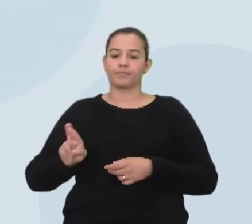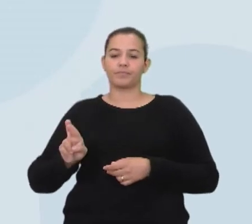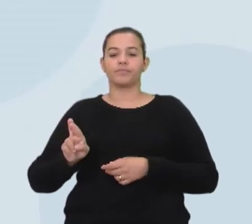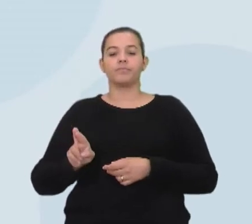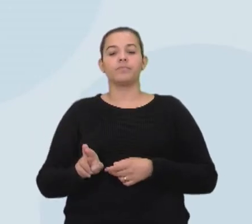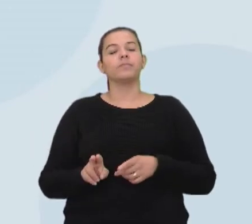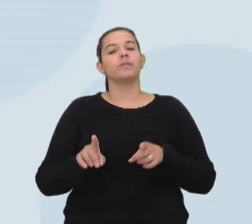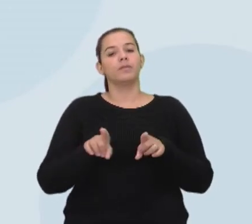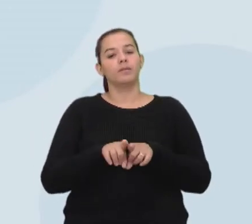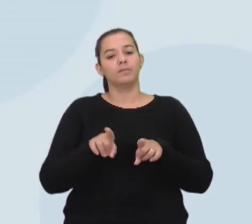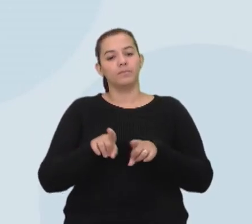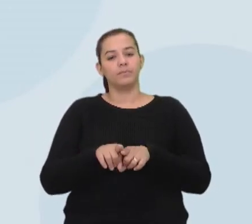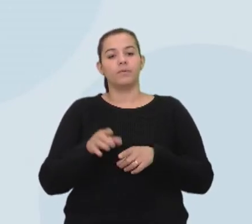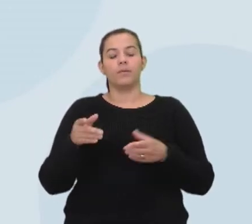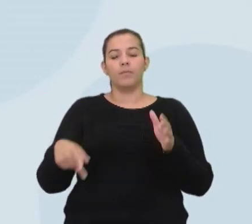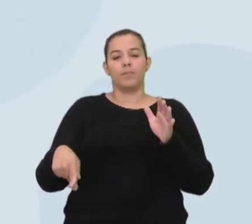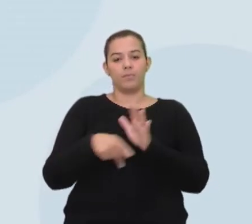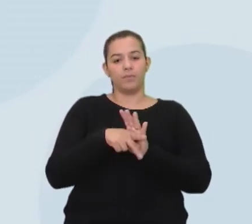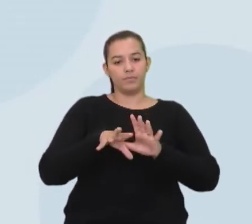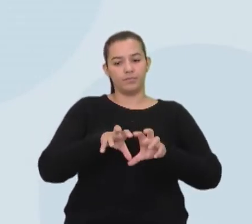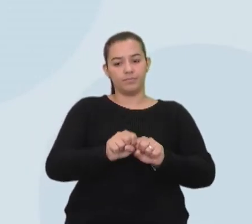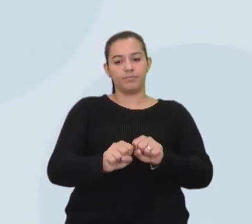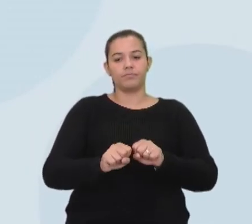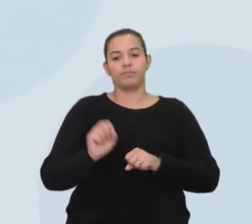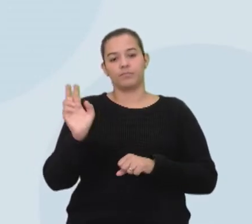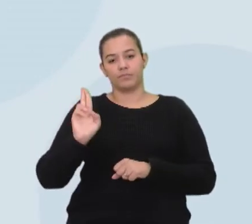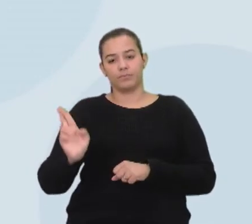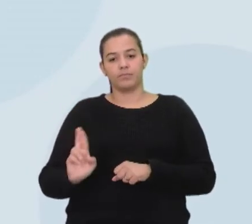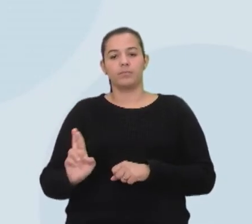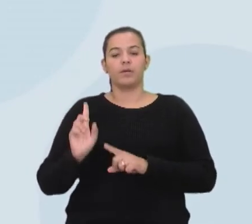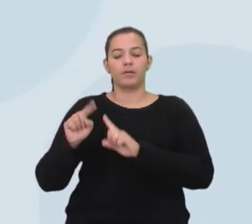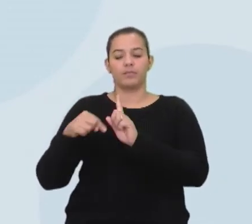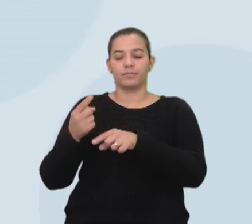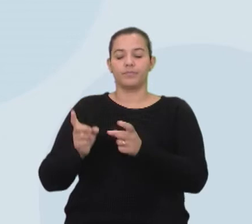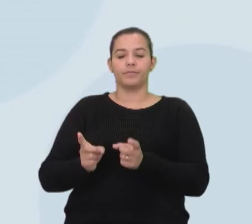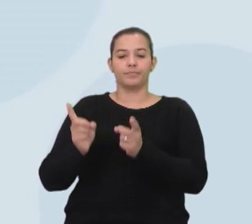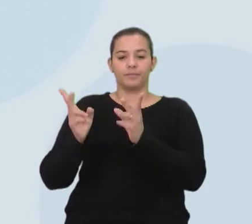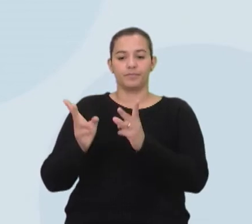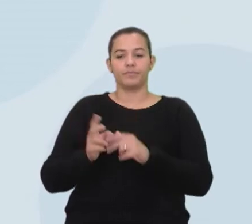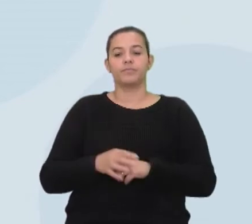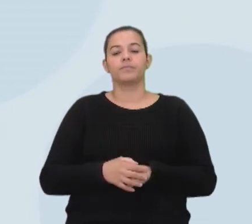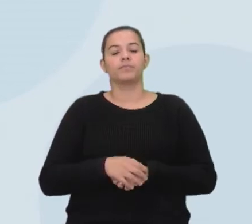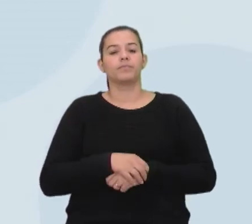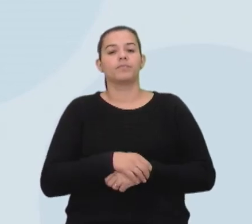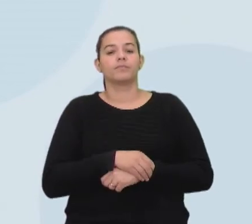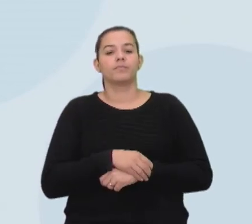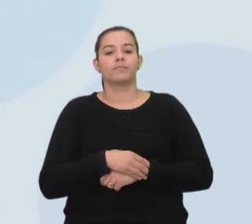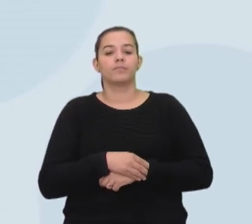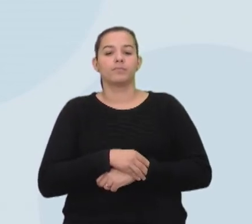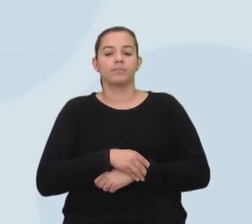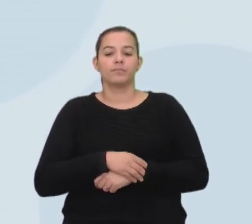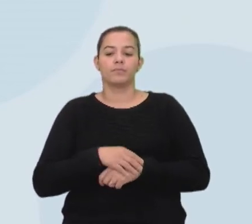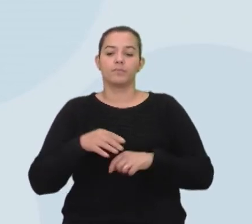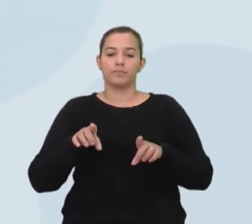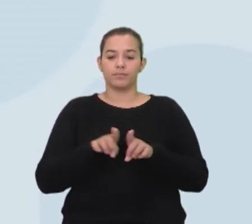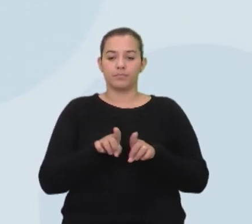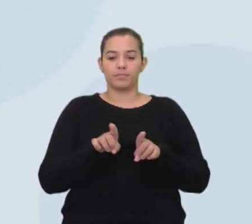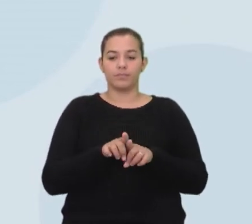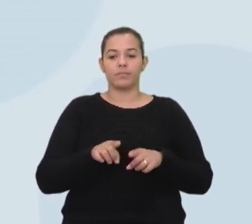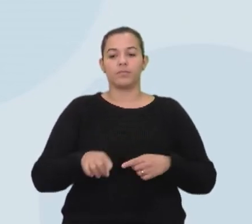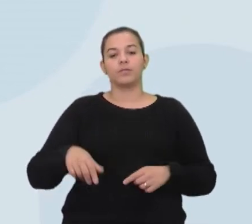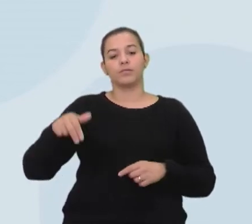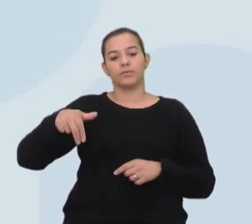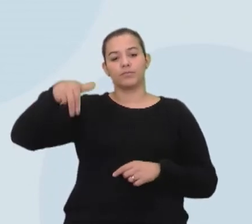foi colonizado pelos russos, né? E a gente tem também alguns poucos territórios ali na América Central e também no norte